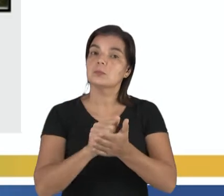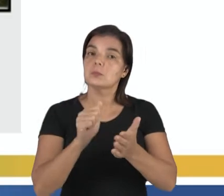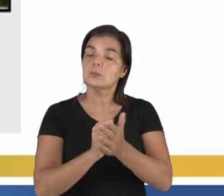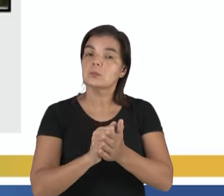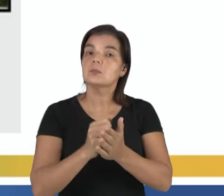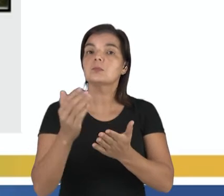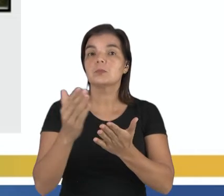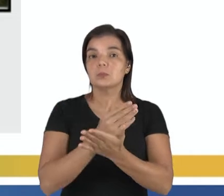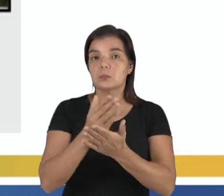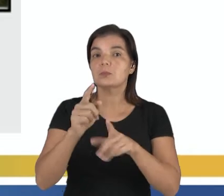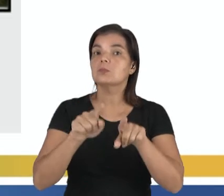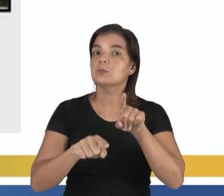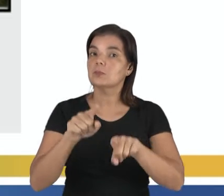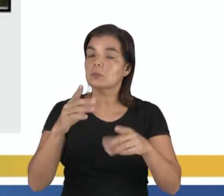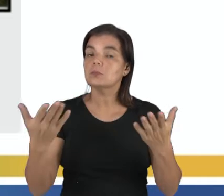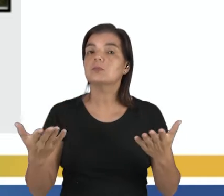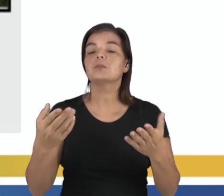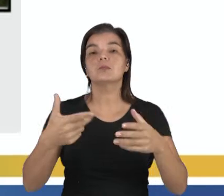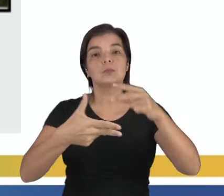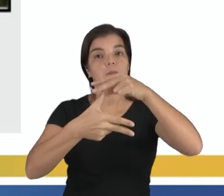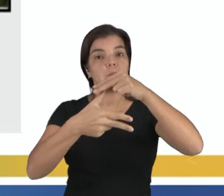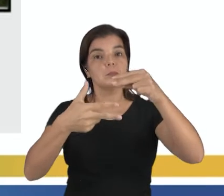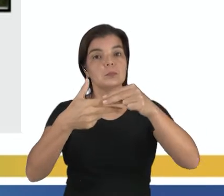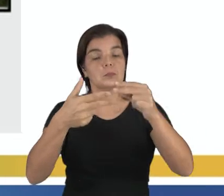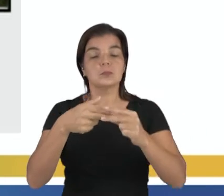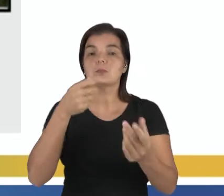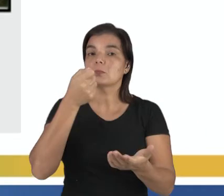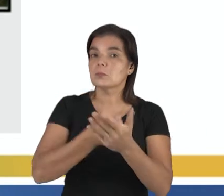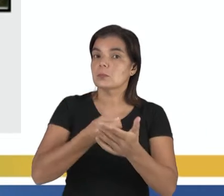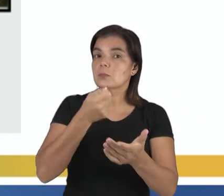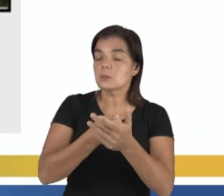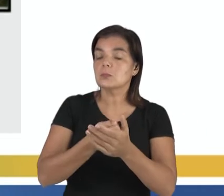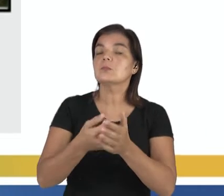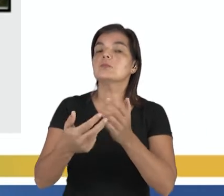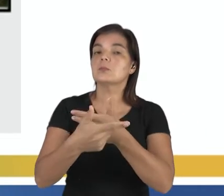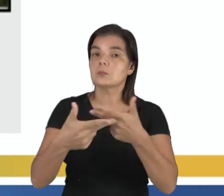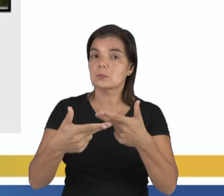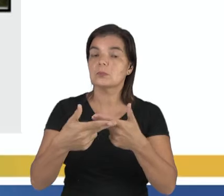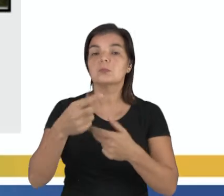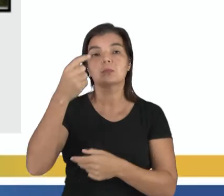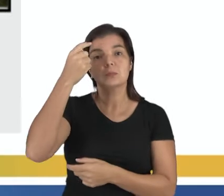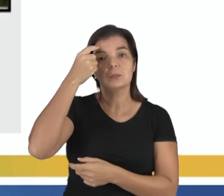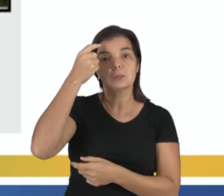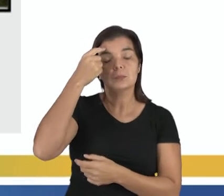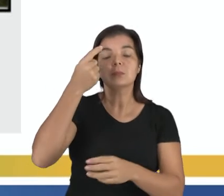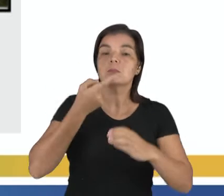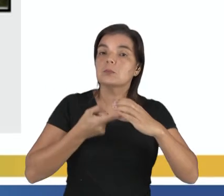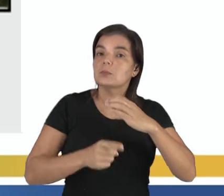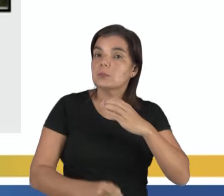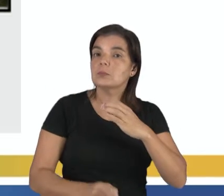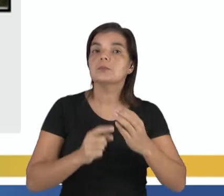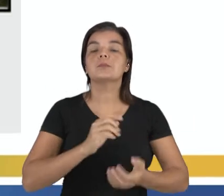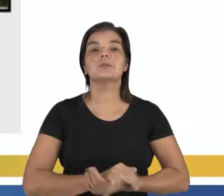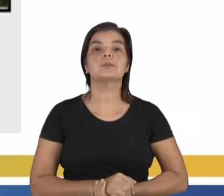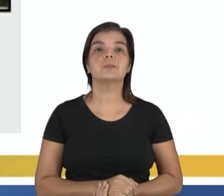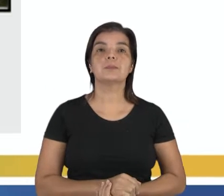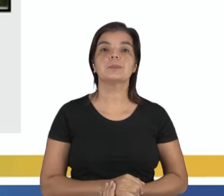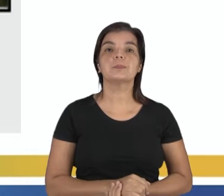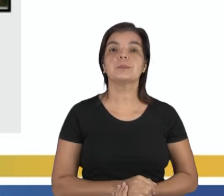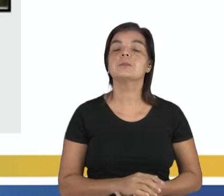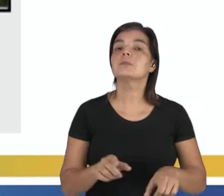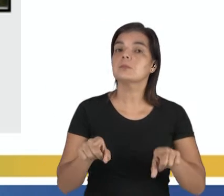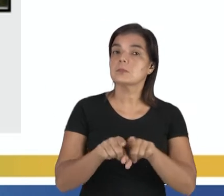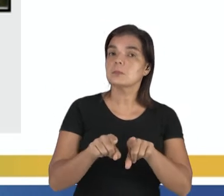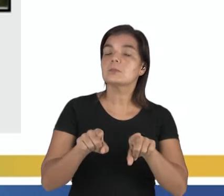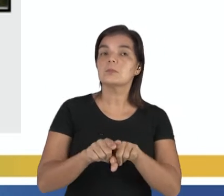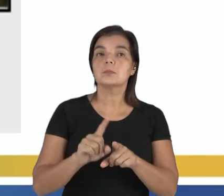Porque algumas vezes as questões do Enem, elas cobram, então, algumas obras e um pensamento mais a fundo, tá, pessoal? E aí,